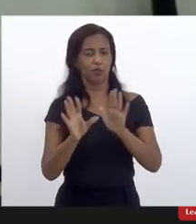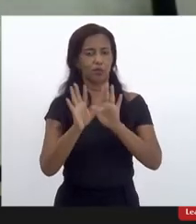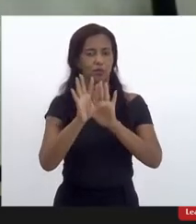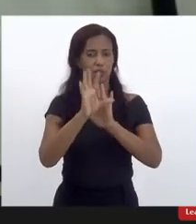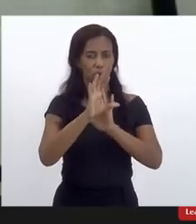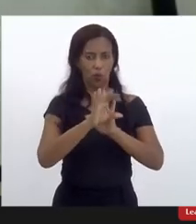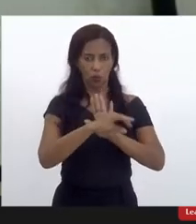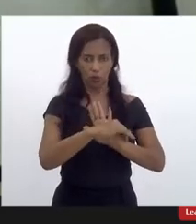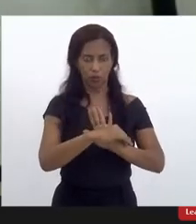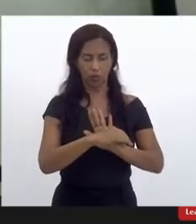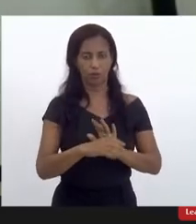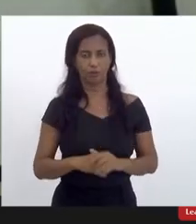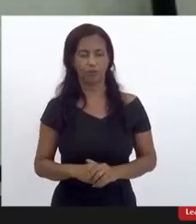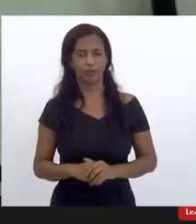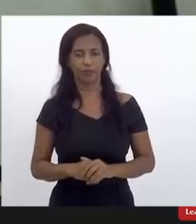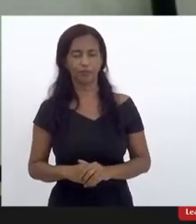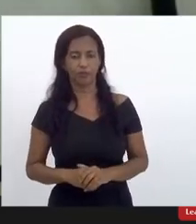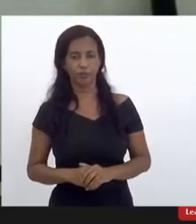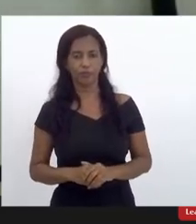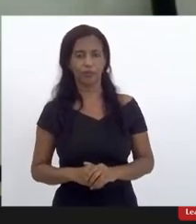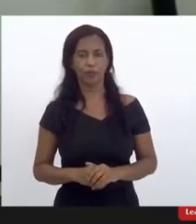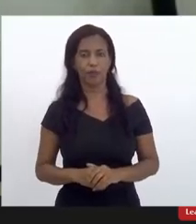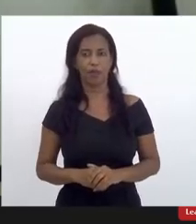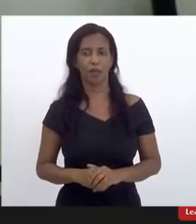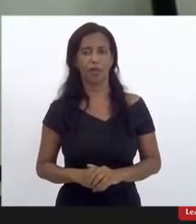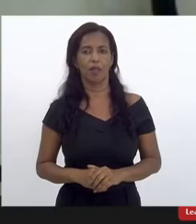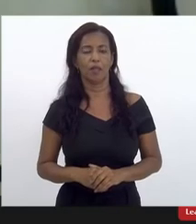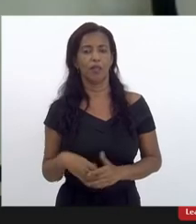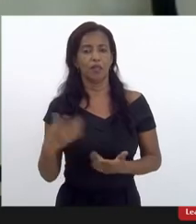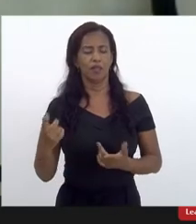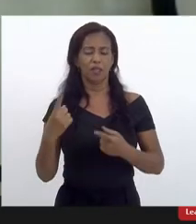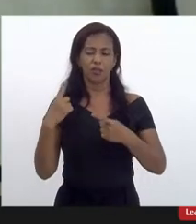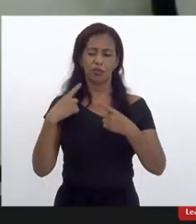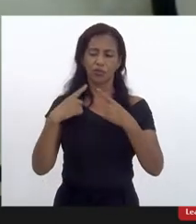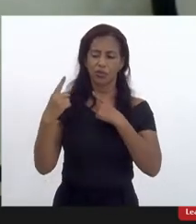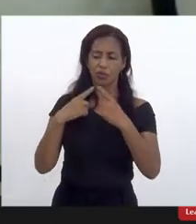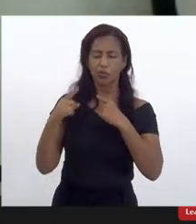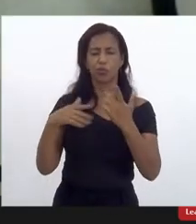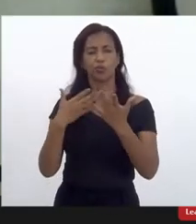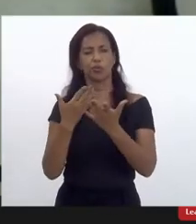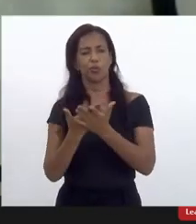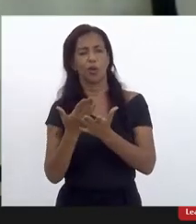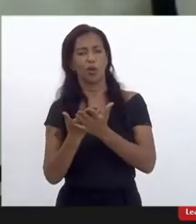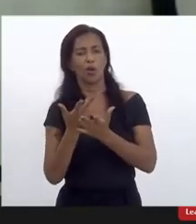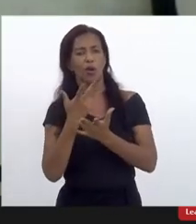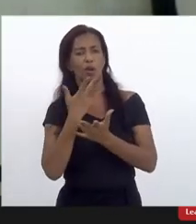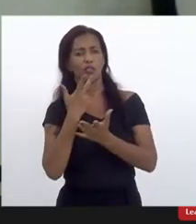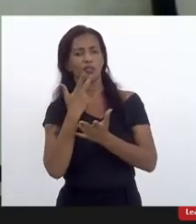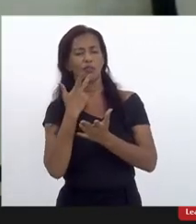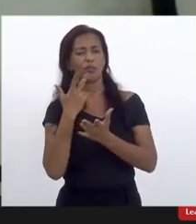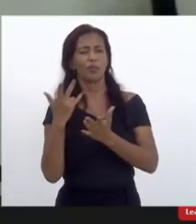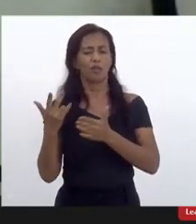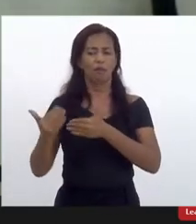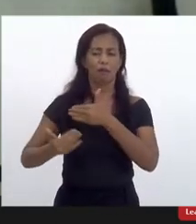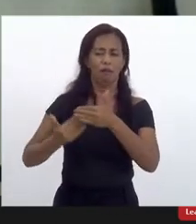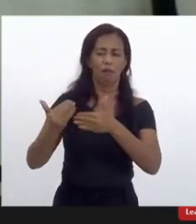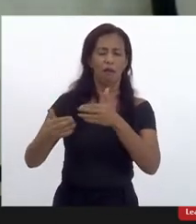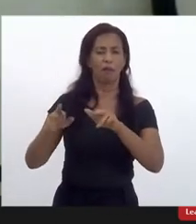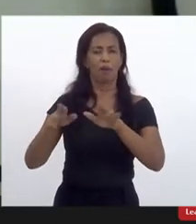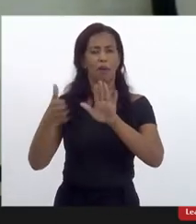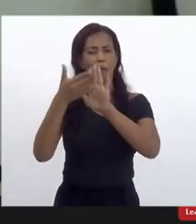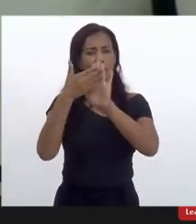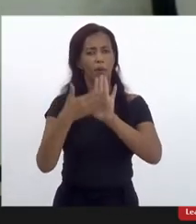aí reformulamos, discutindo com as escolas, a gente até chamou de trilha F5, com uma proposta